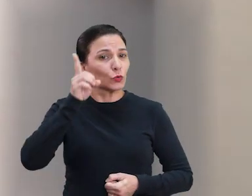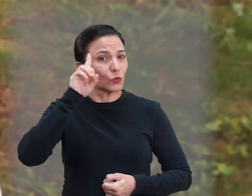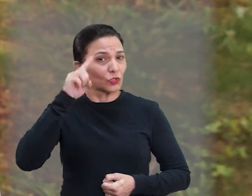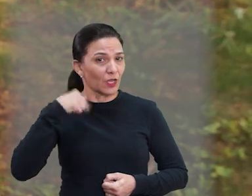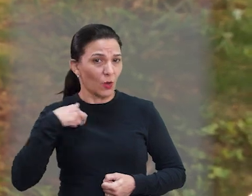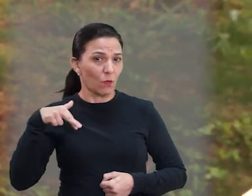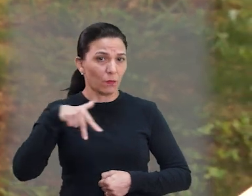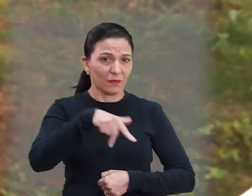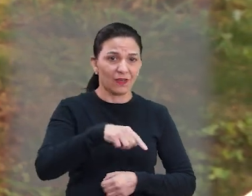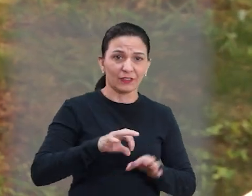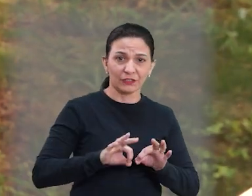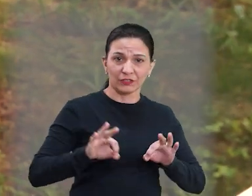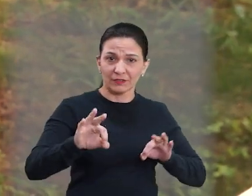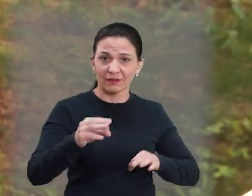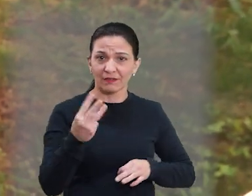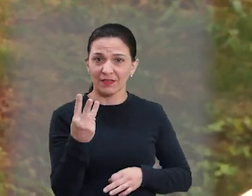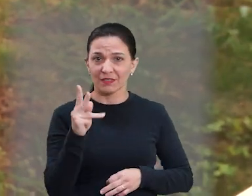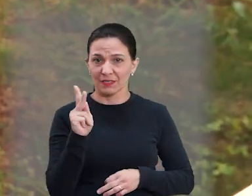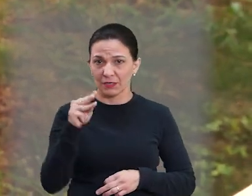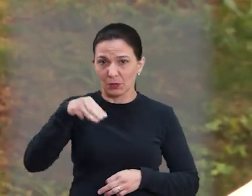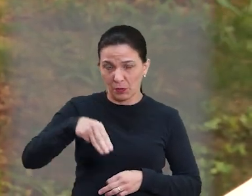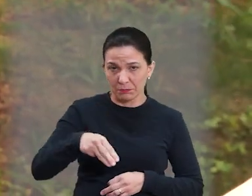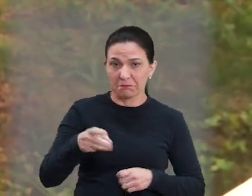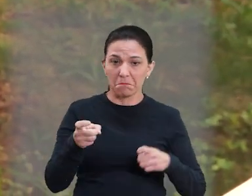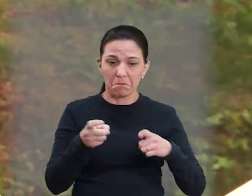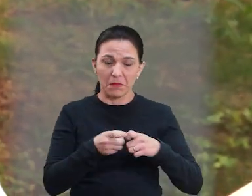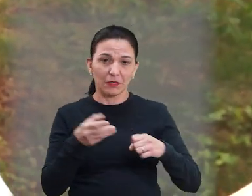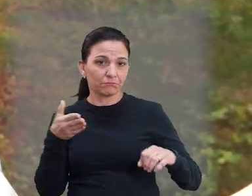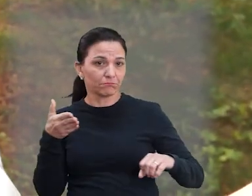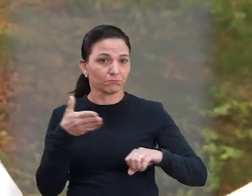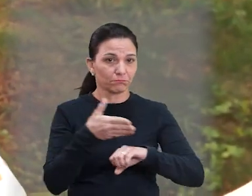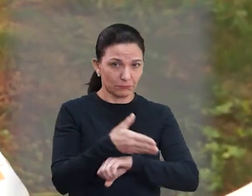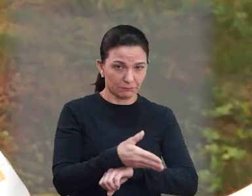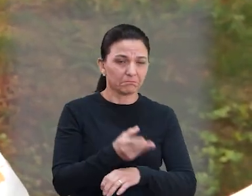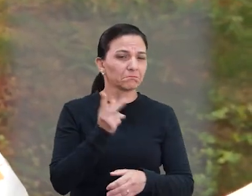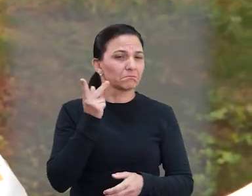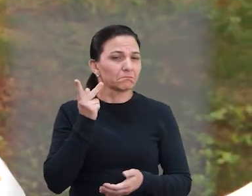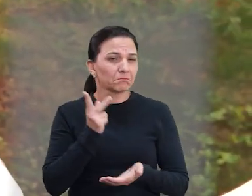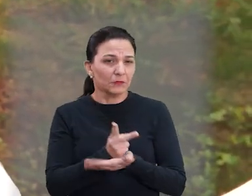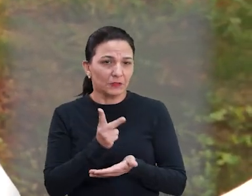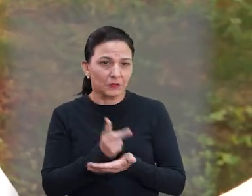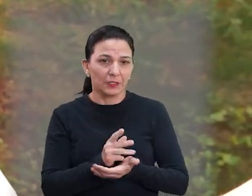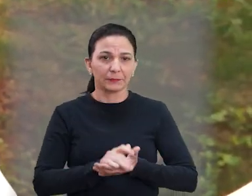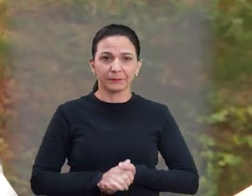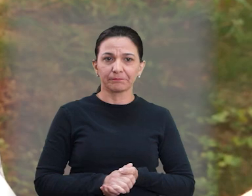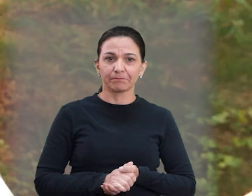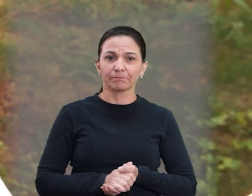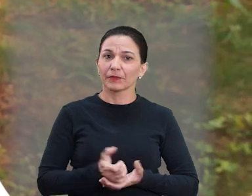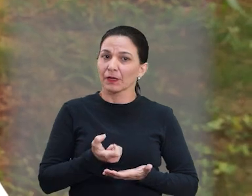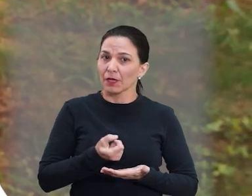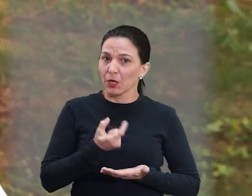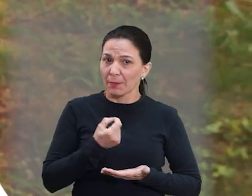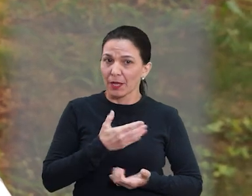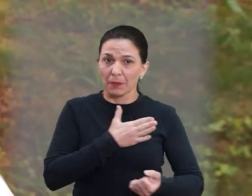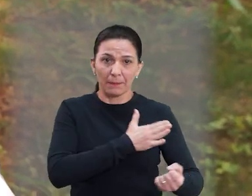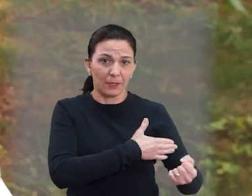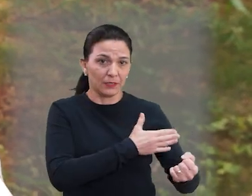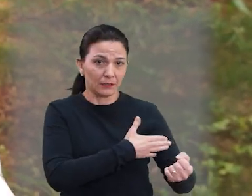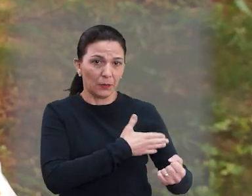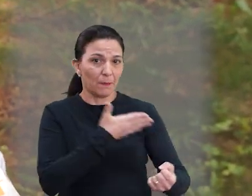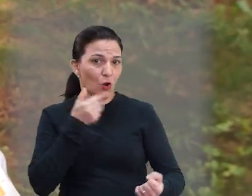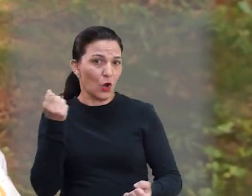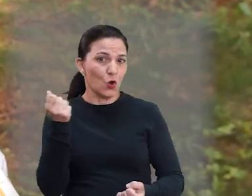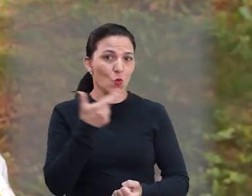mais eu ando por dia agora 3 km todo dia toda semana 3 km e já passei dele